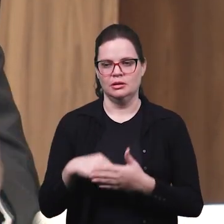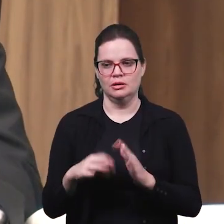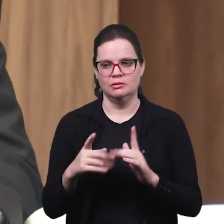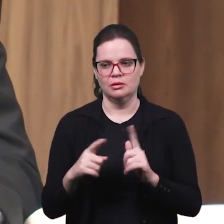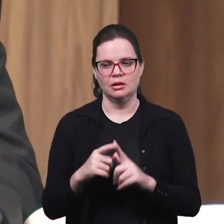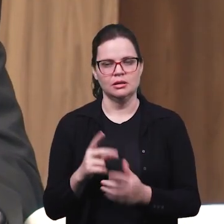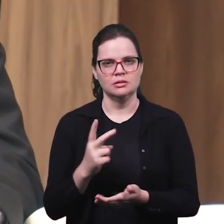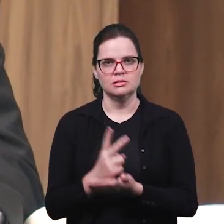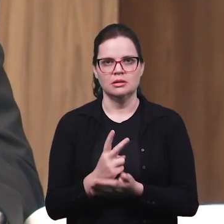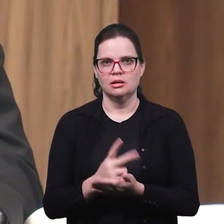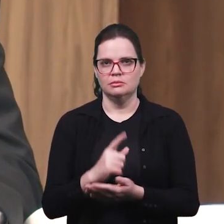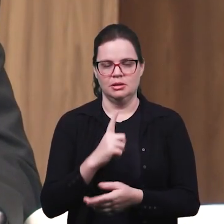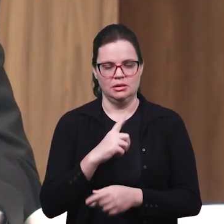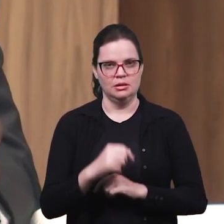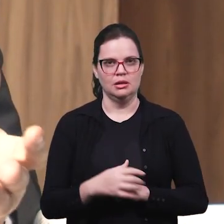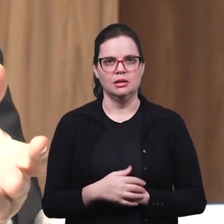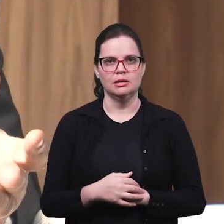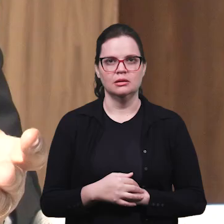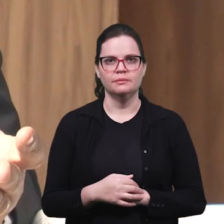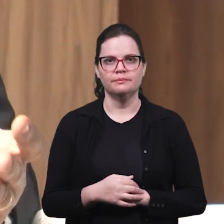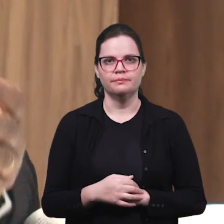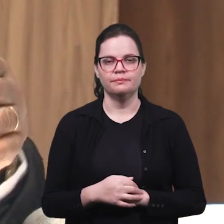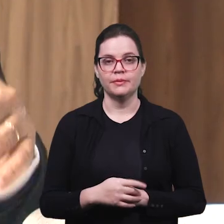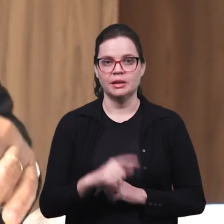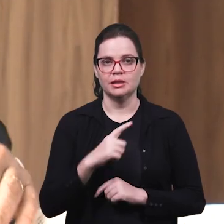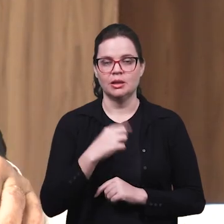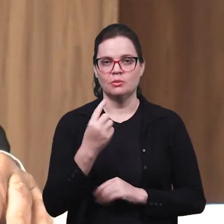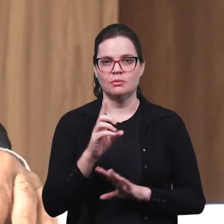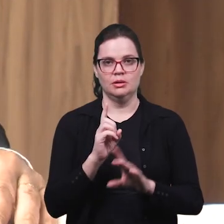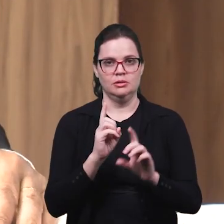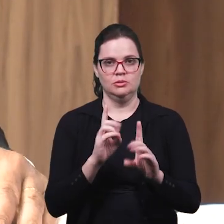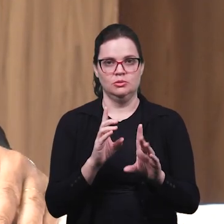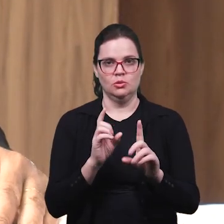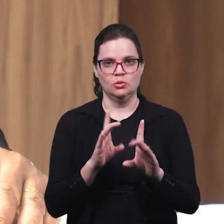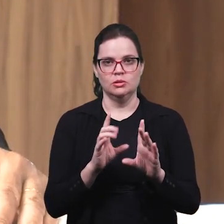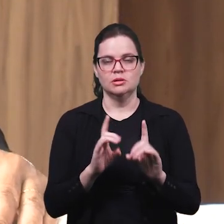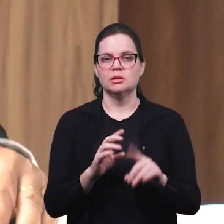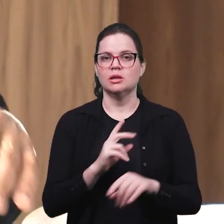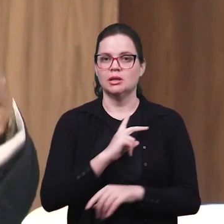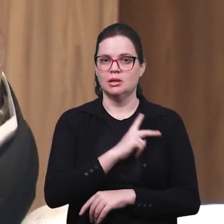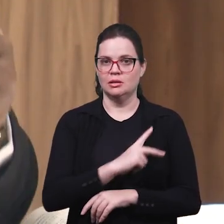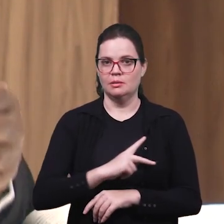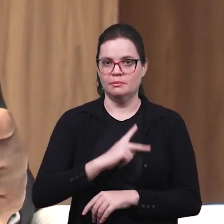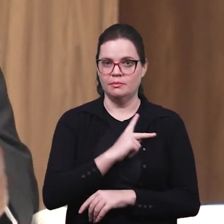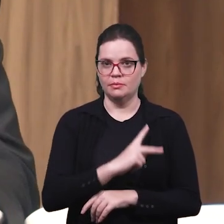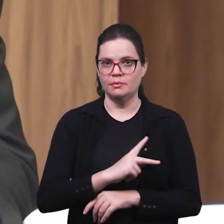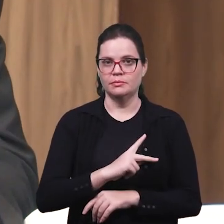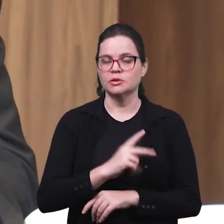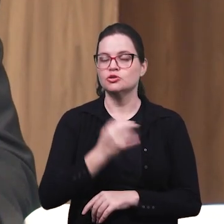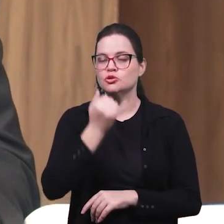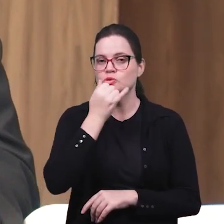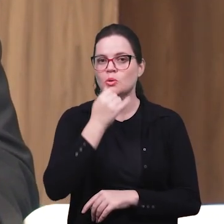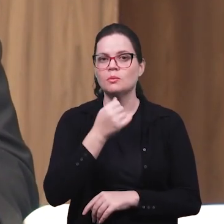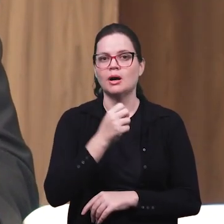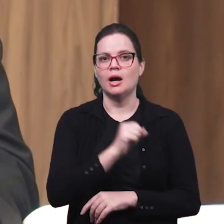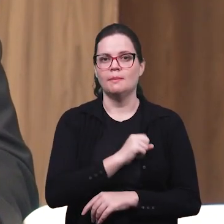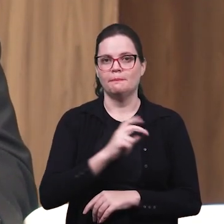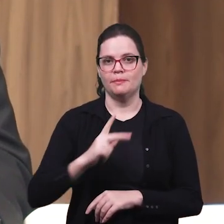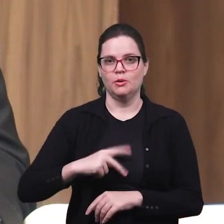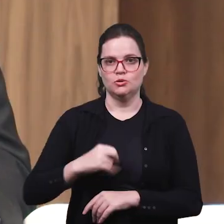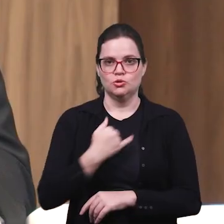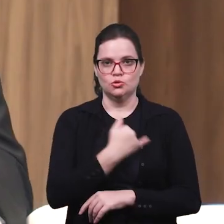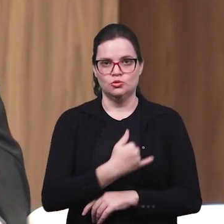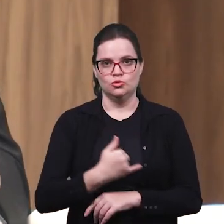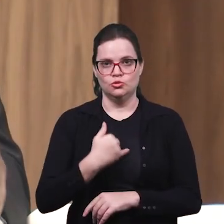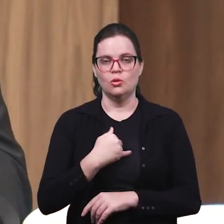havia gnosticismo, uma doutrina que o apóstolo João combateu aqui. 1 João